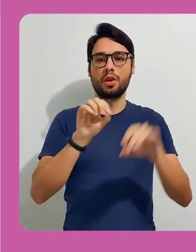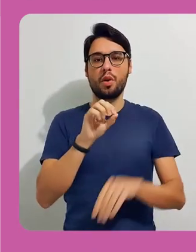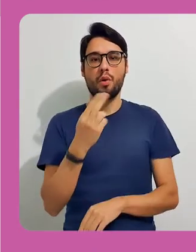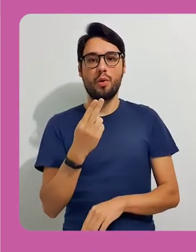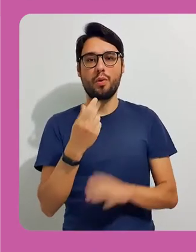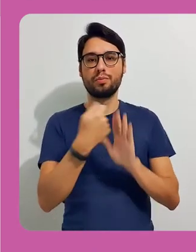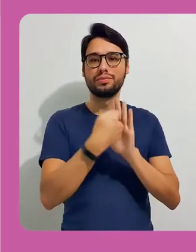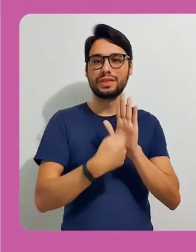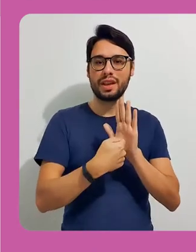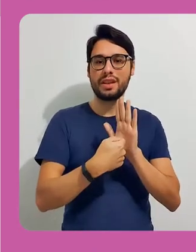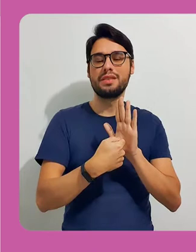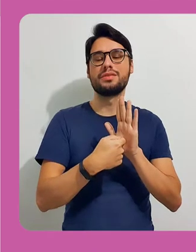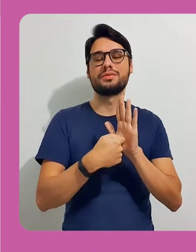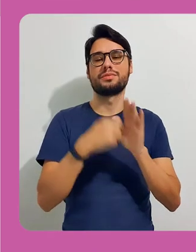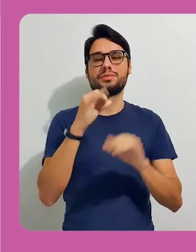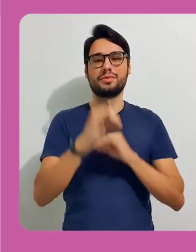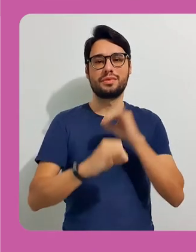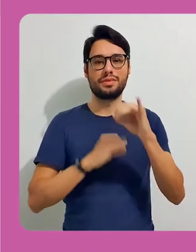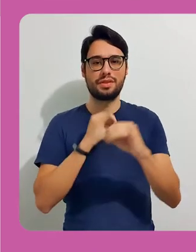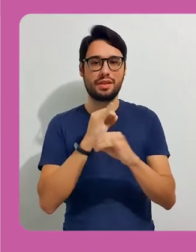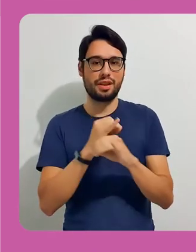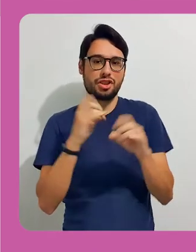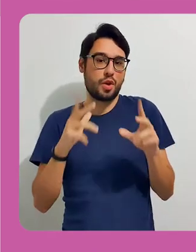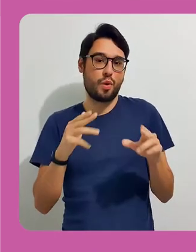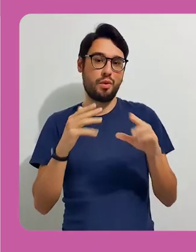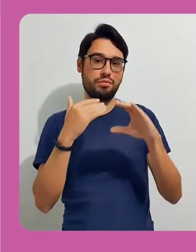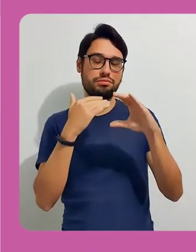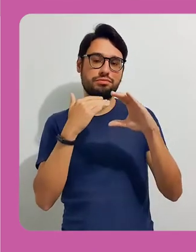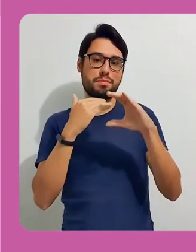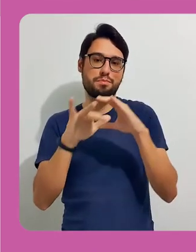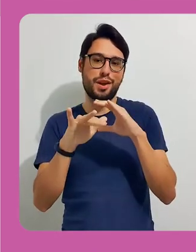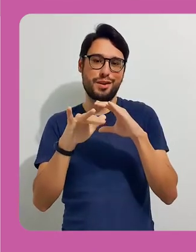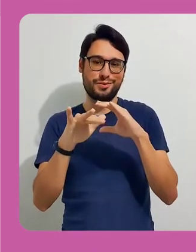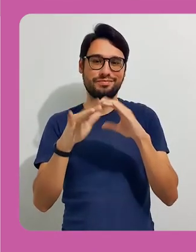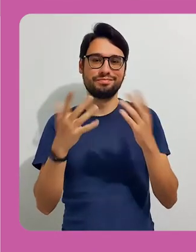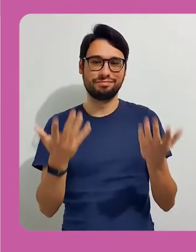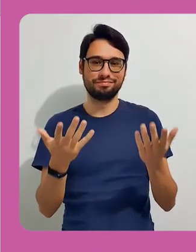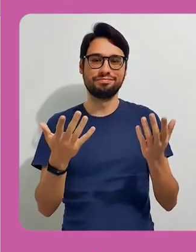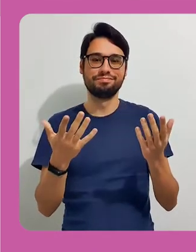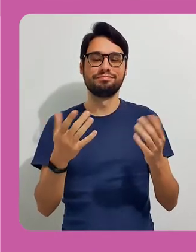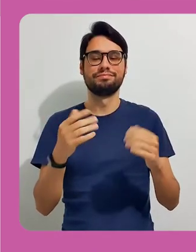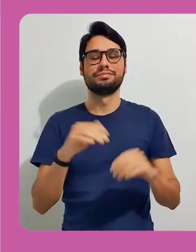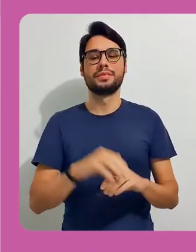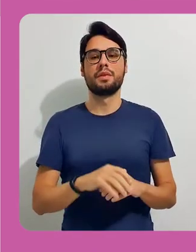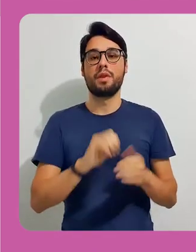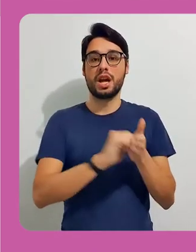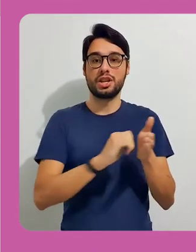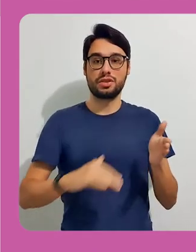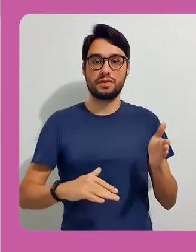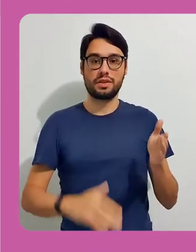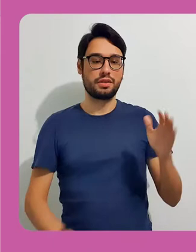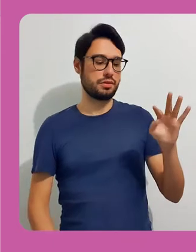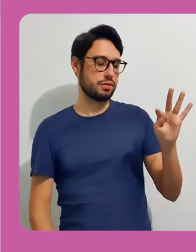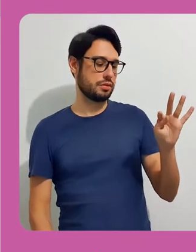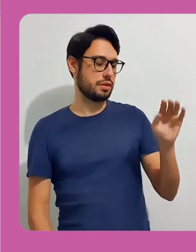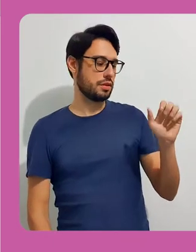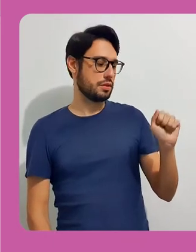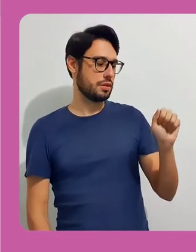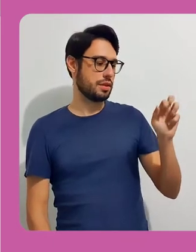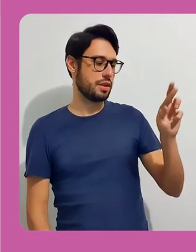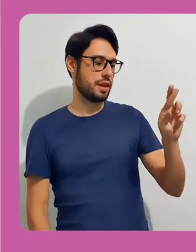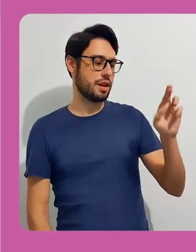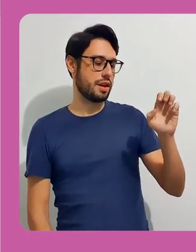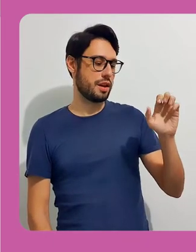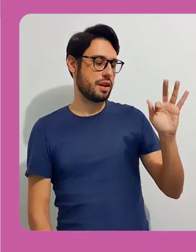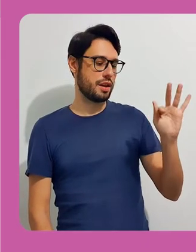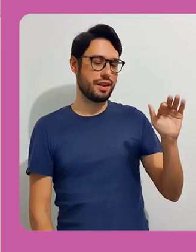por exemplo quando eles escrevem um e-mail e essa atividade tarefa é muito parecida com esse tipo de